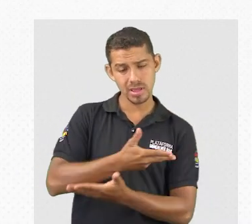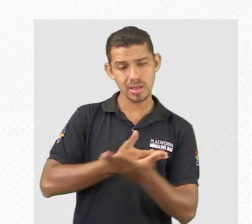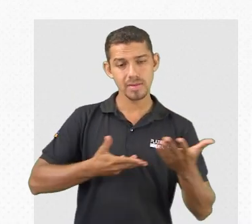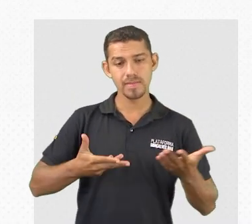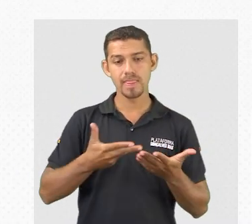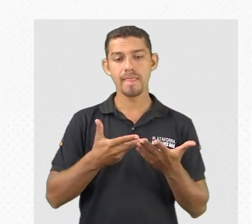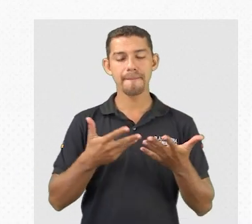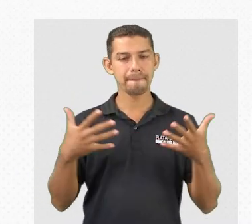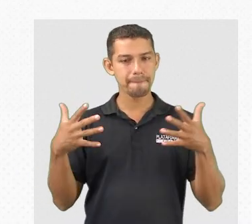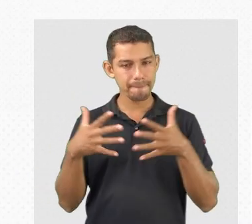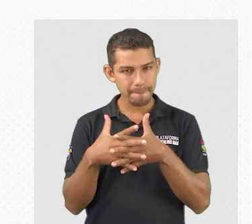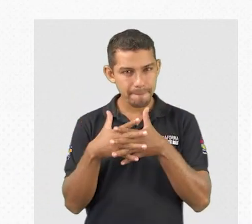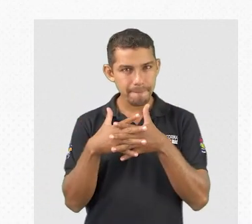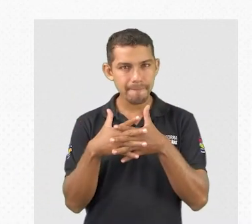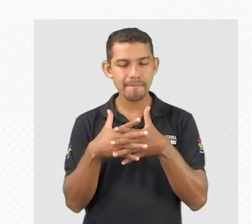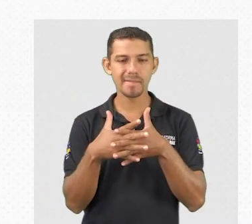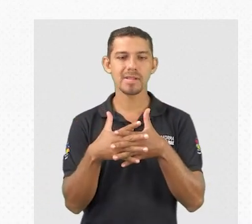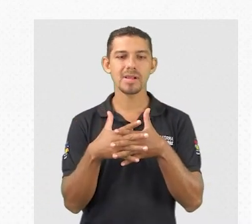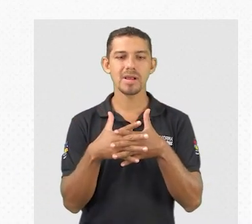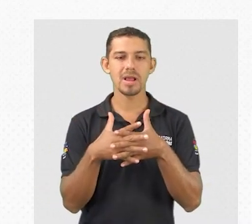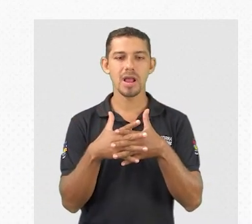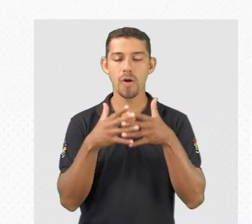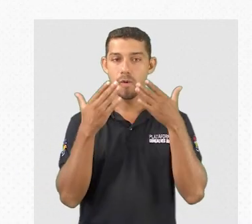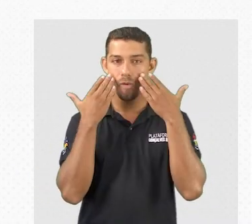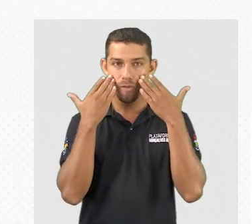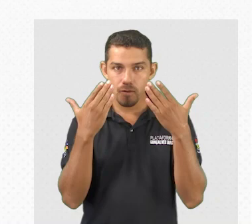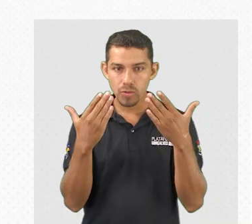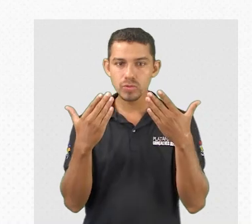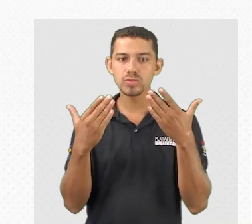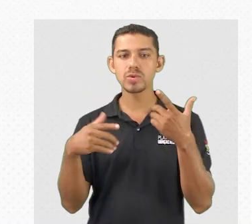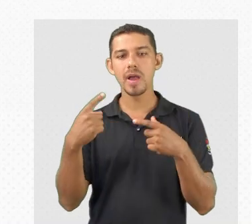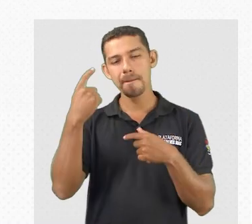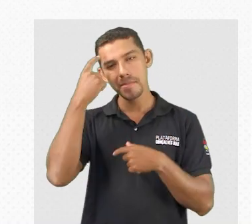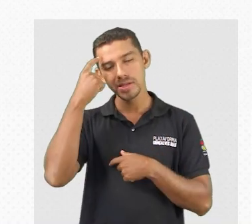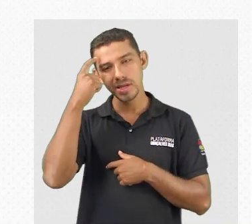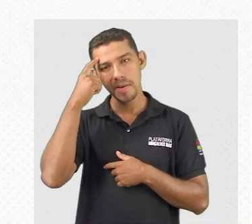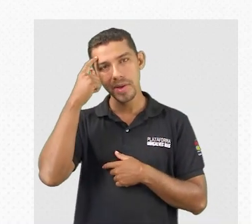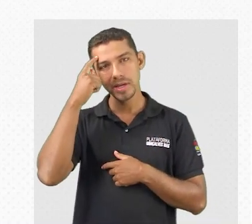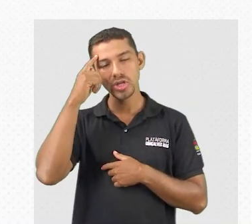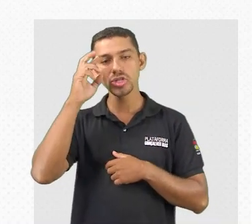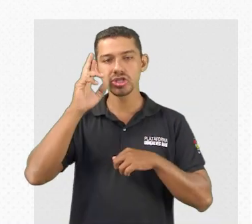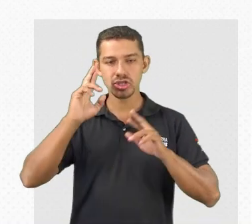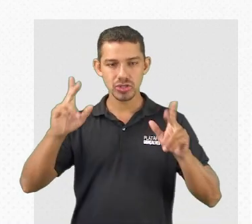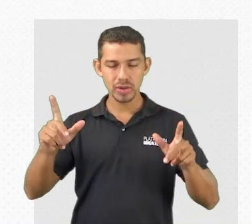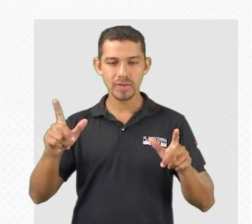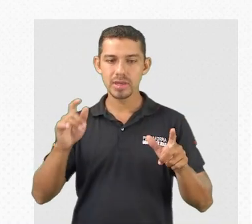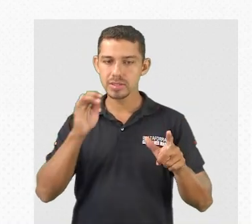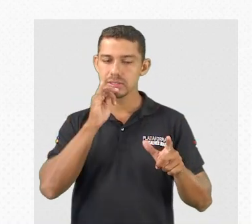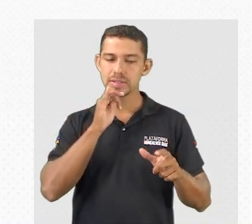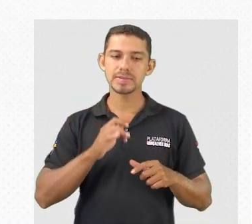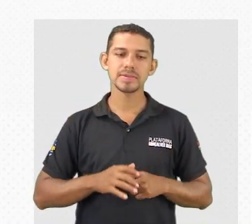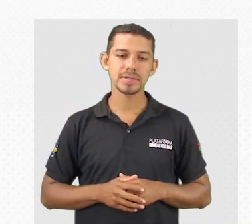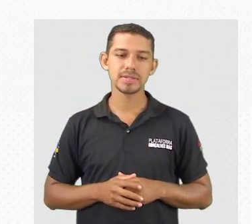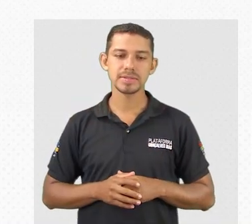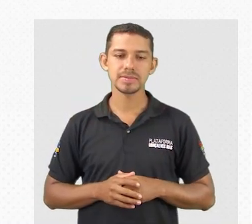que conflituoso, né, ainda que de confronto, com esses pensamentos que são divergentes e que são